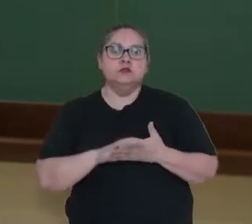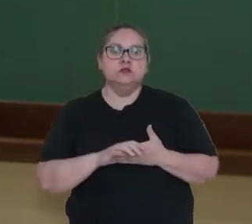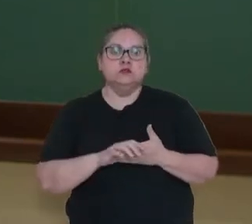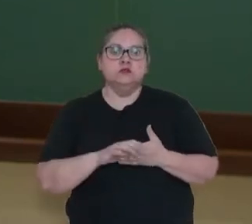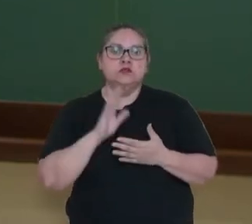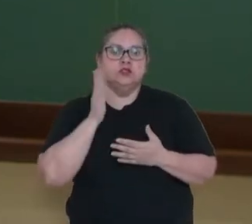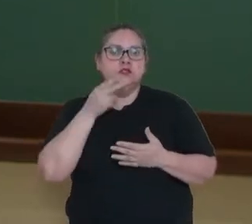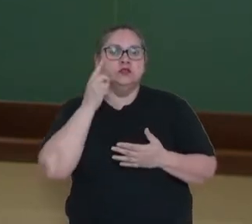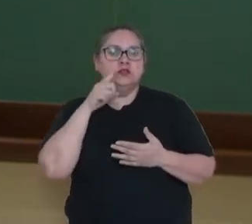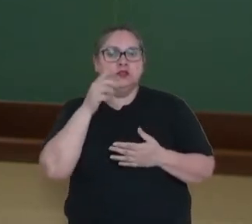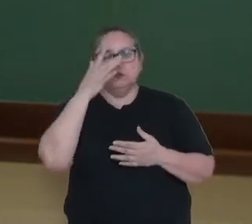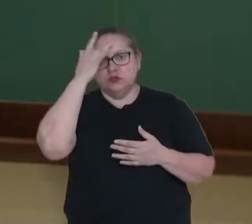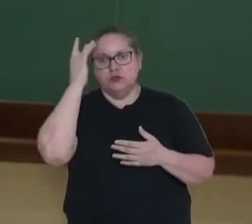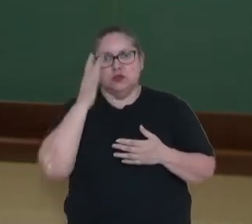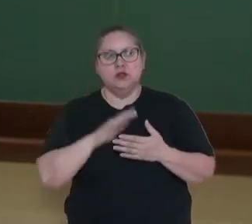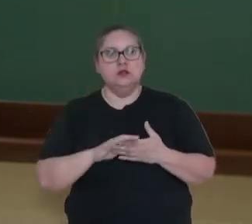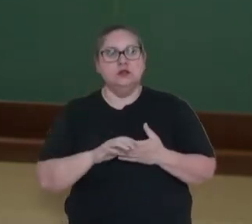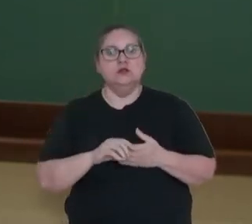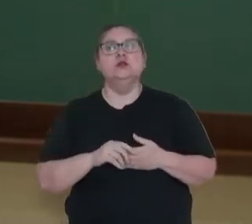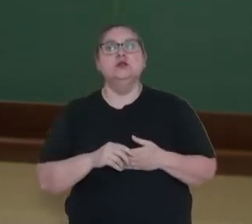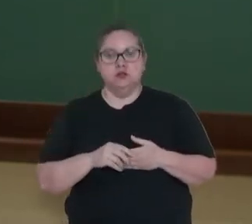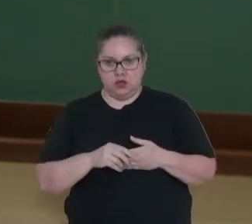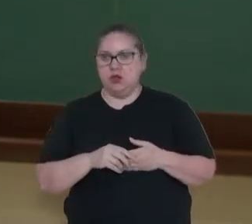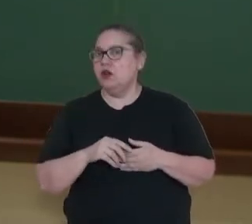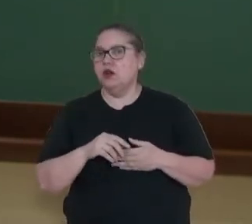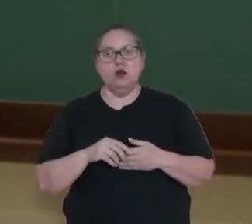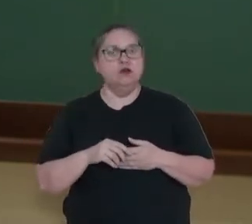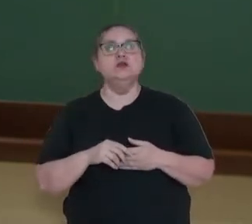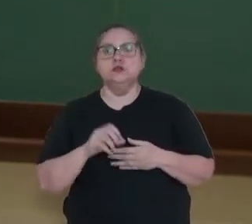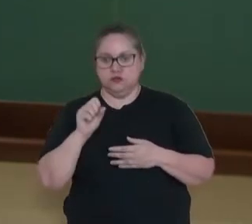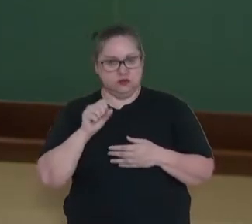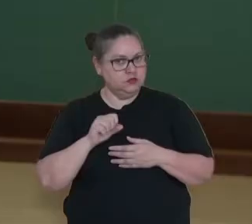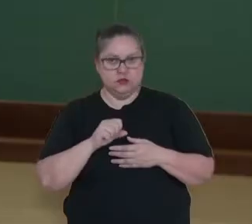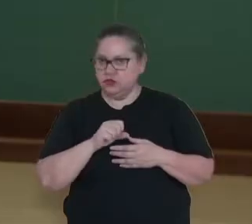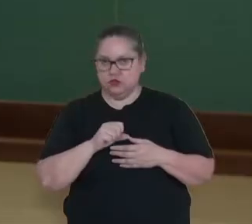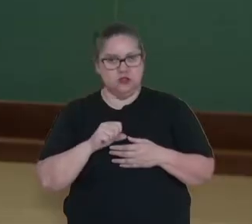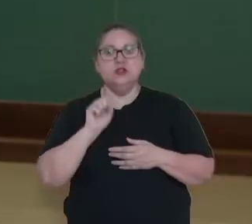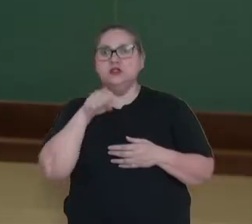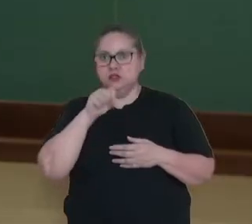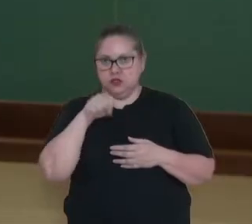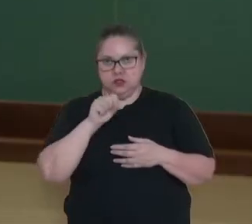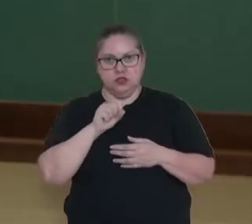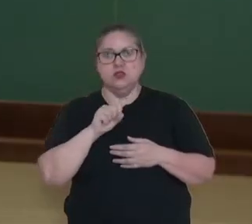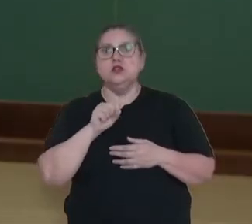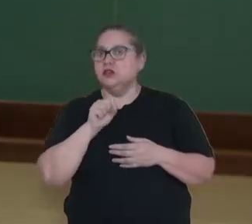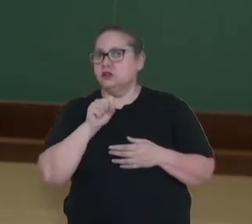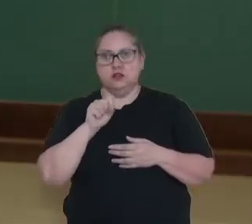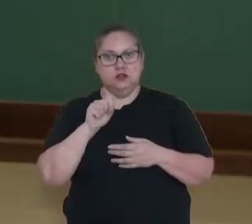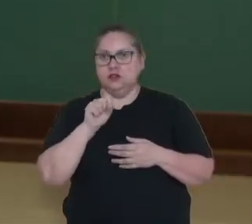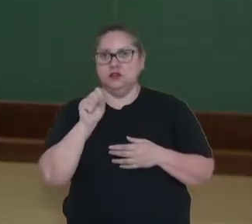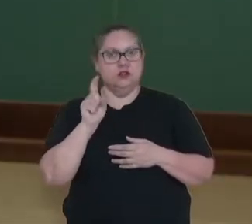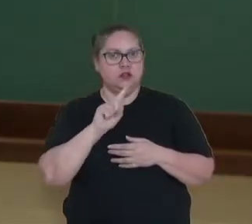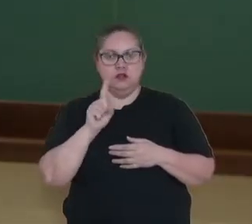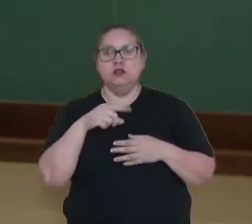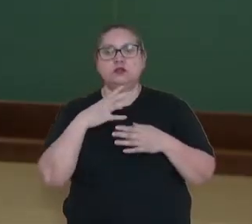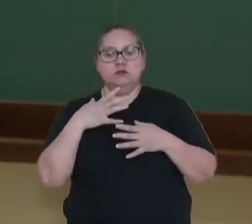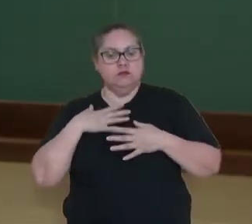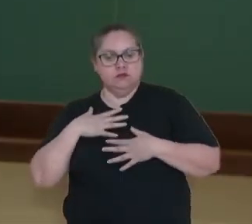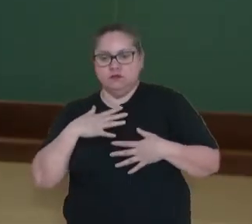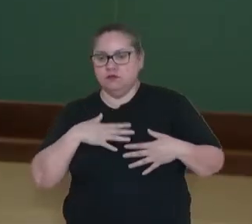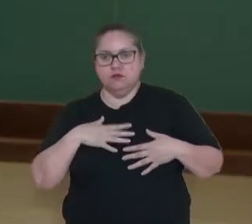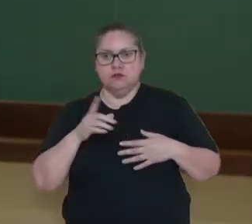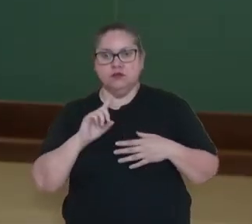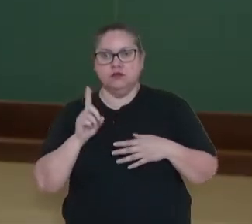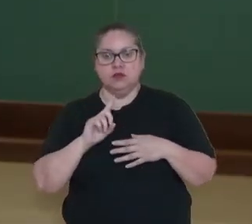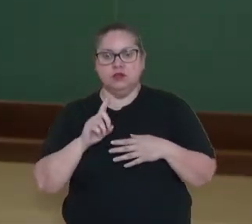Você já viu aquelas pessoas que falam assim? Não, sim, O movimento do corpo